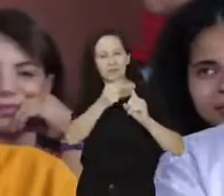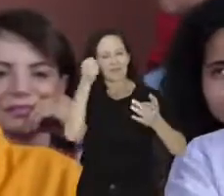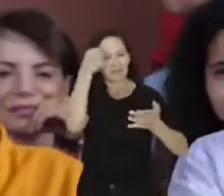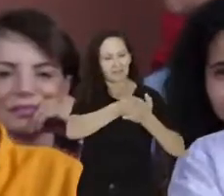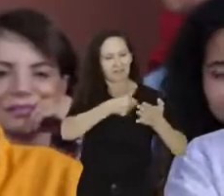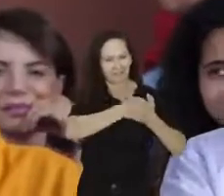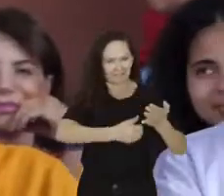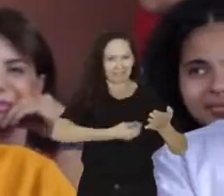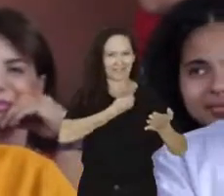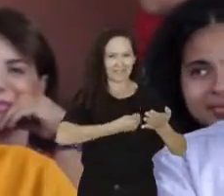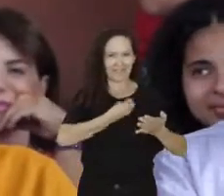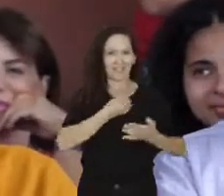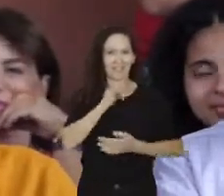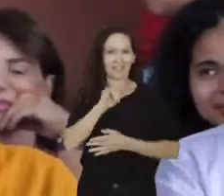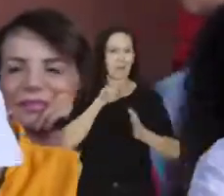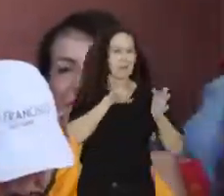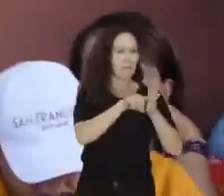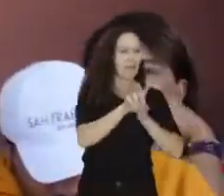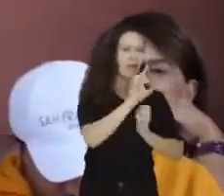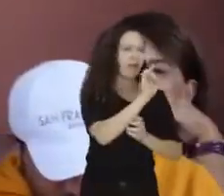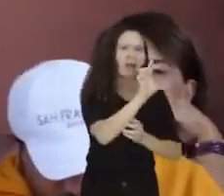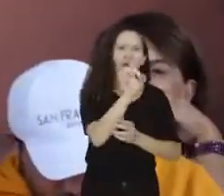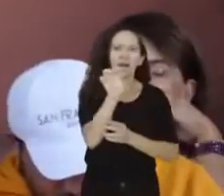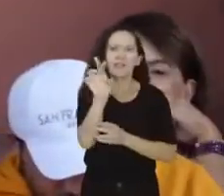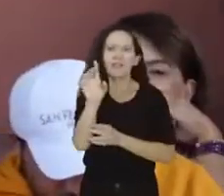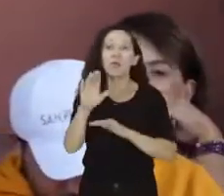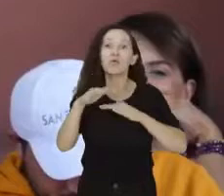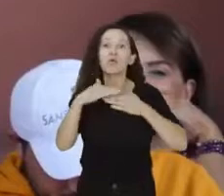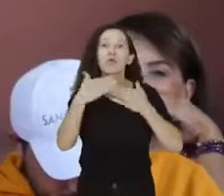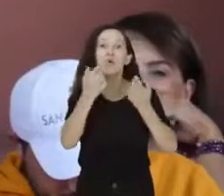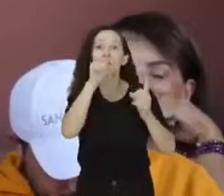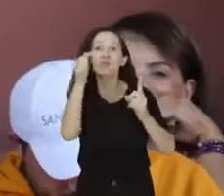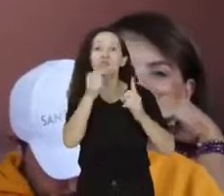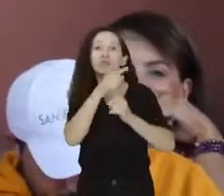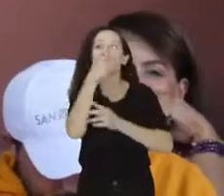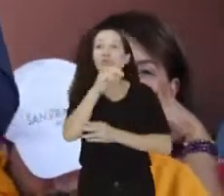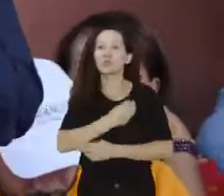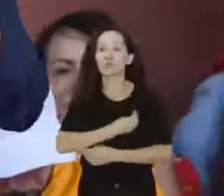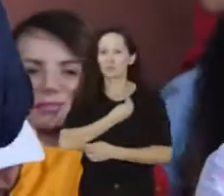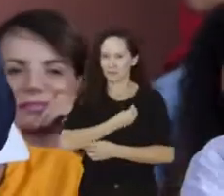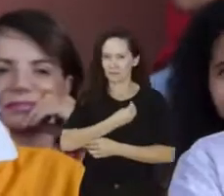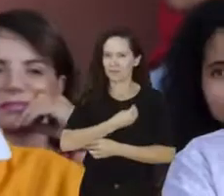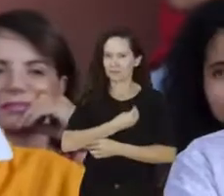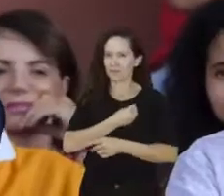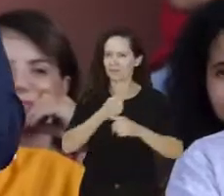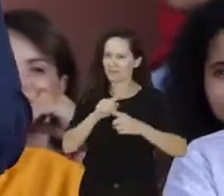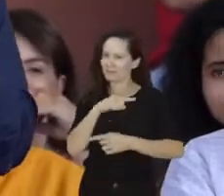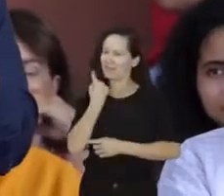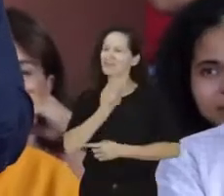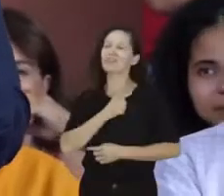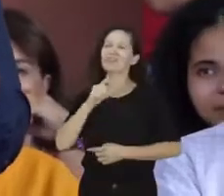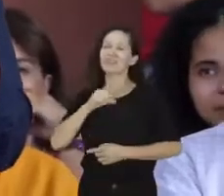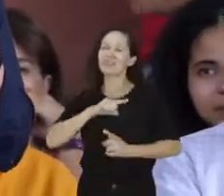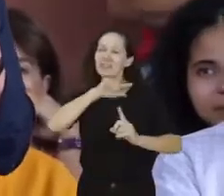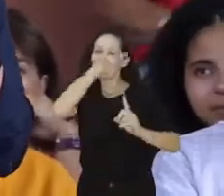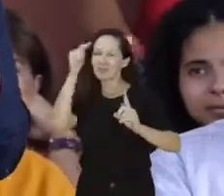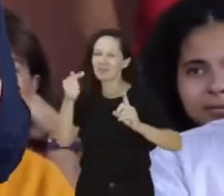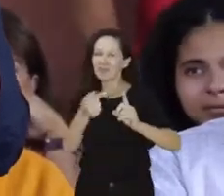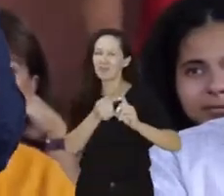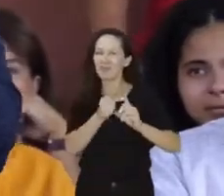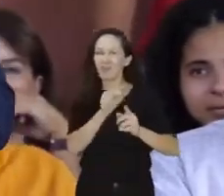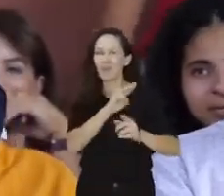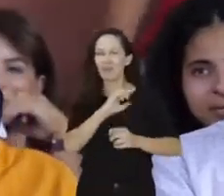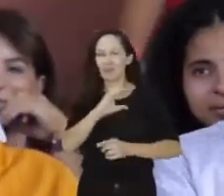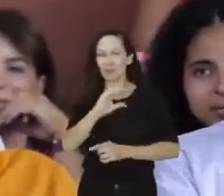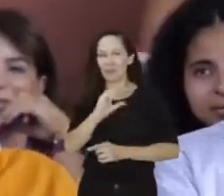pudesse, ia perguntar para cada um de vocês, qual é a causa sua? Porque quando a gente tem uma causa, a gente não tem tempo de